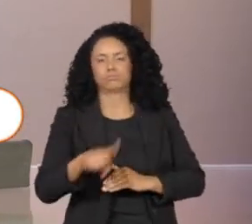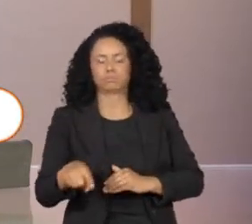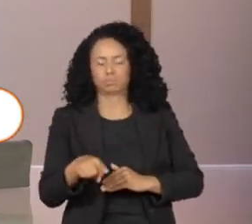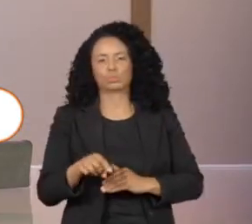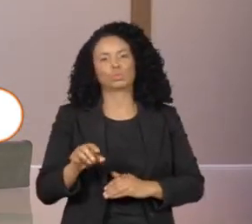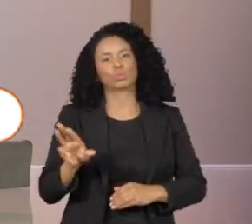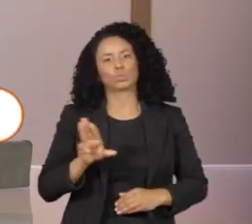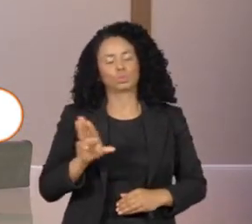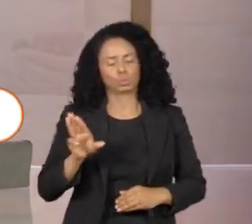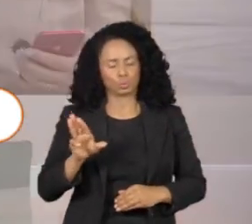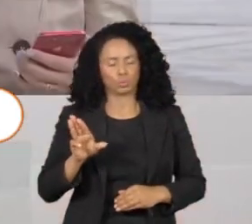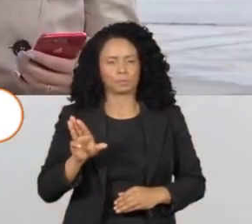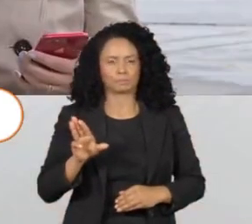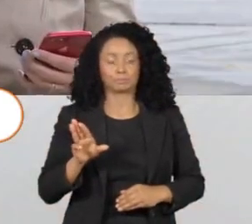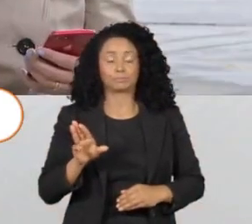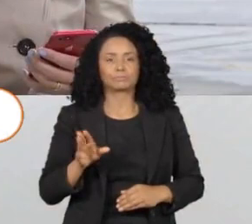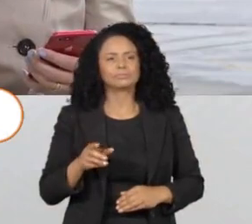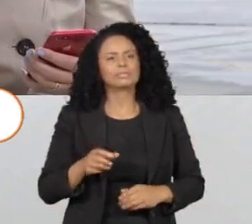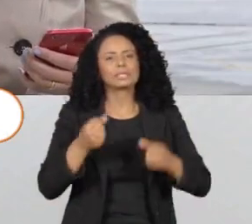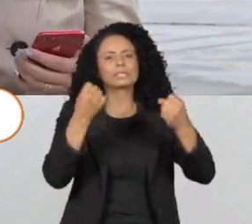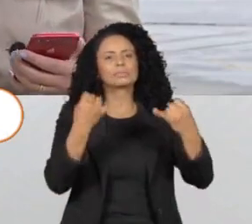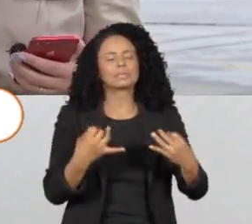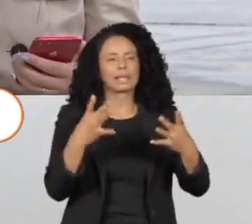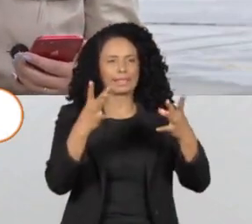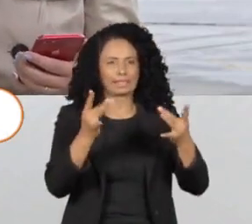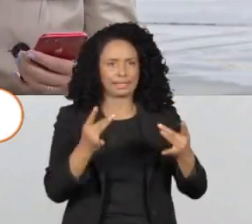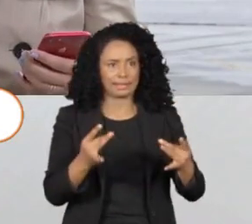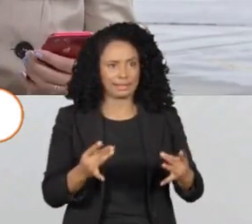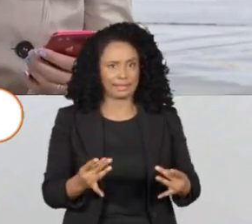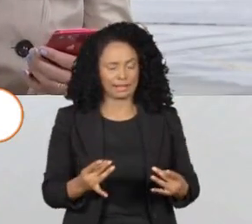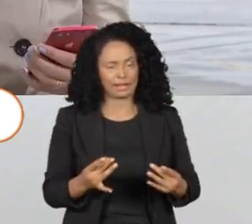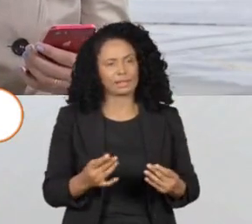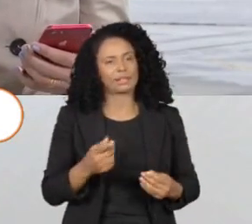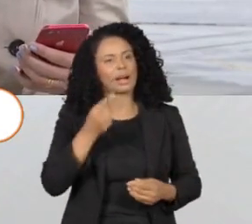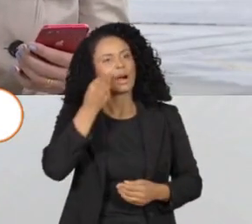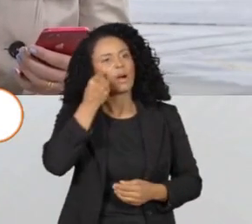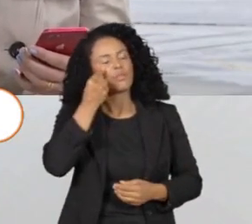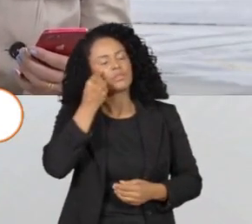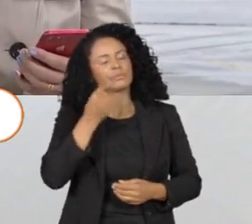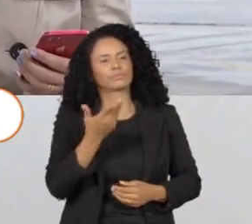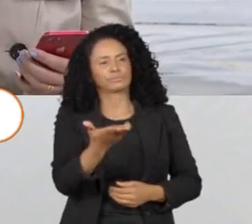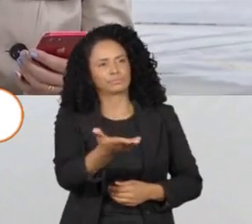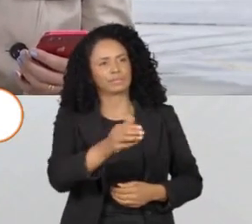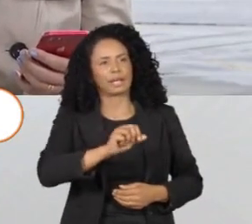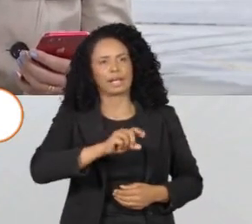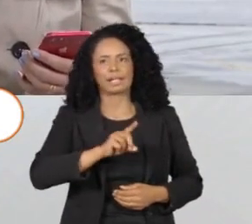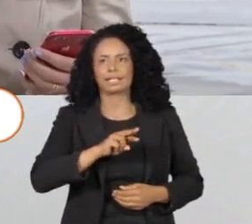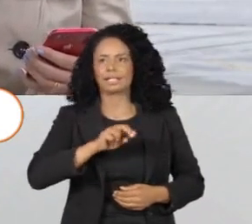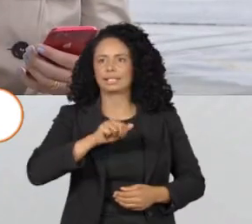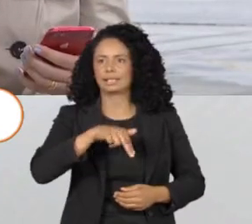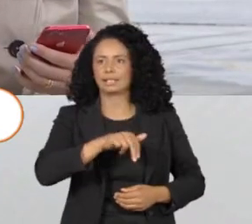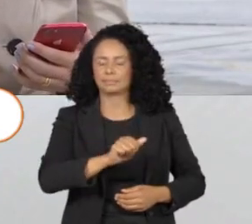ao ex-presidente Lula. Quem explica tudo para a gente ao vivo é a repórter Adriana Cimino. Adriana.